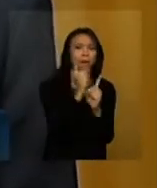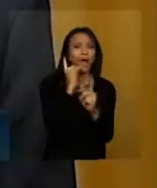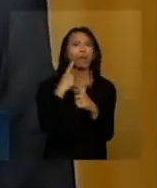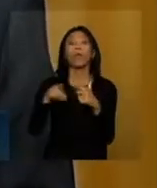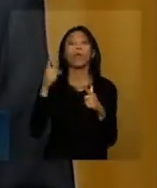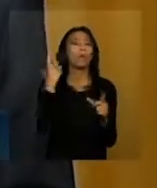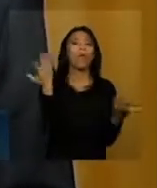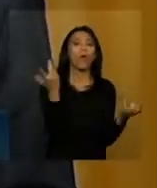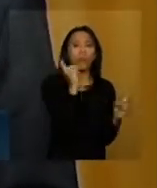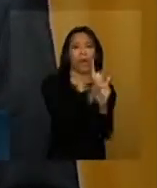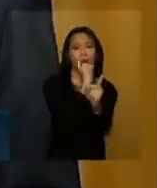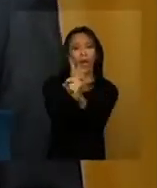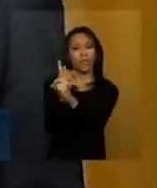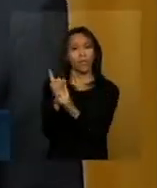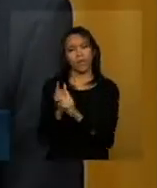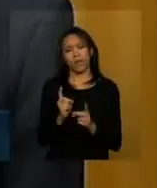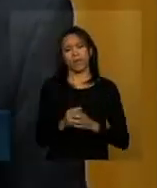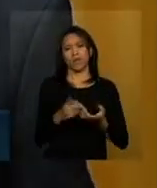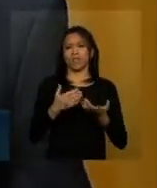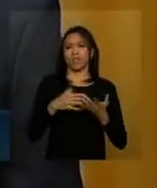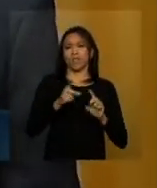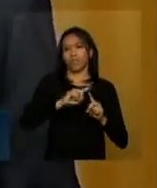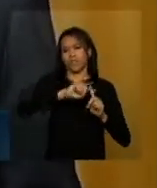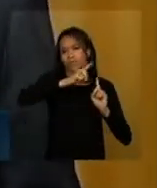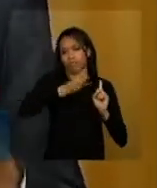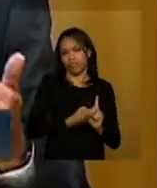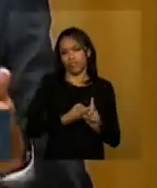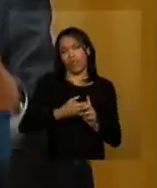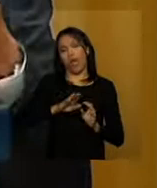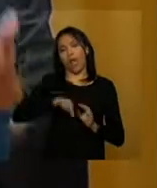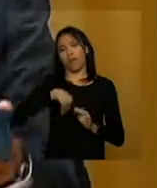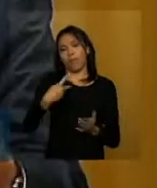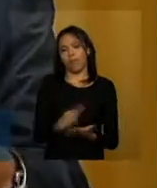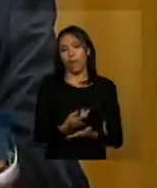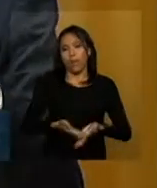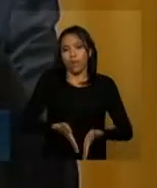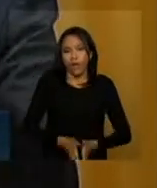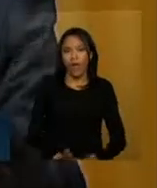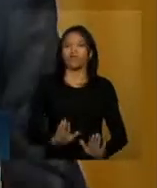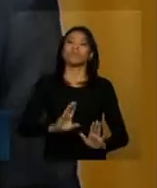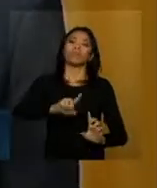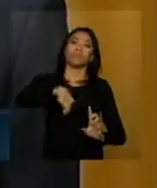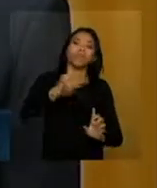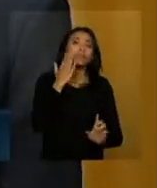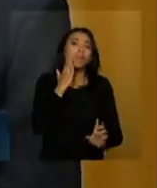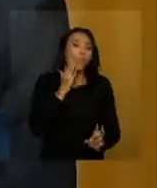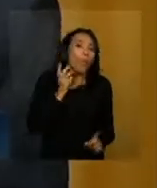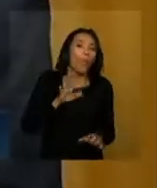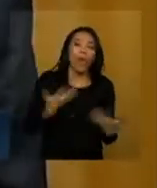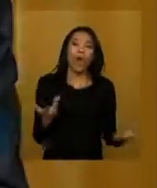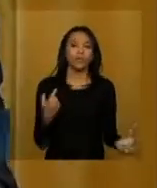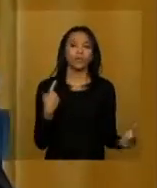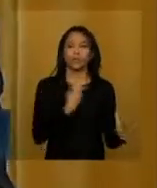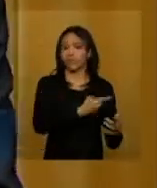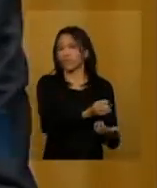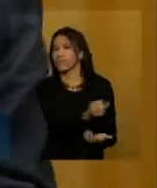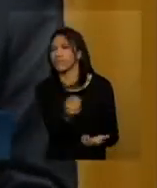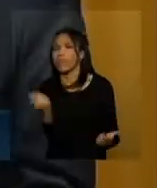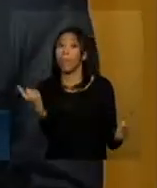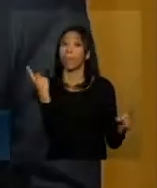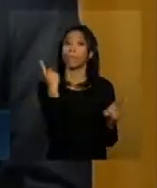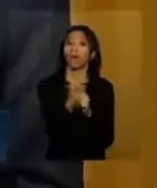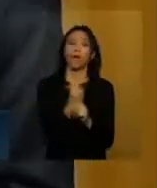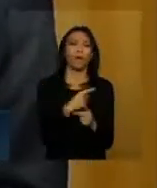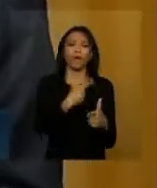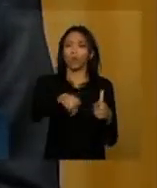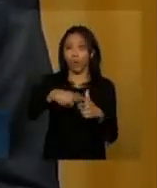o pré-natal até o parto, o que vai nos dar uma massa crítica junto aos gestores para identificar problemas com muito refinamento e